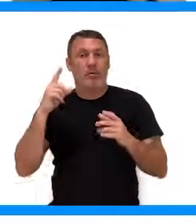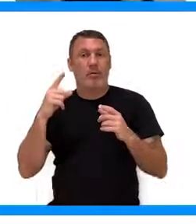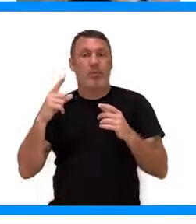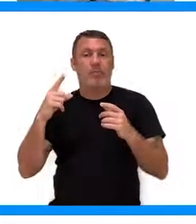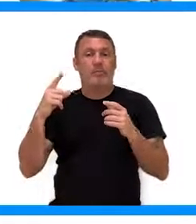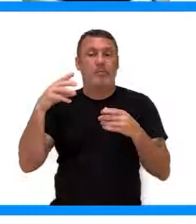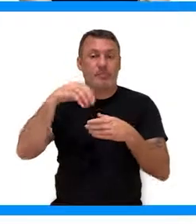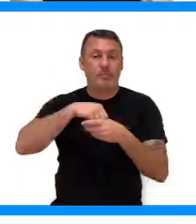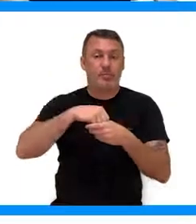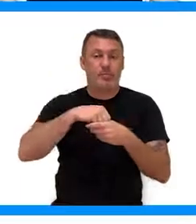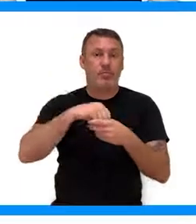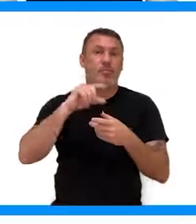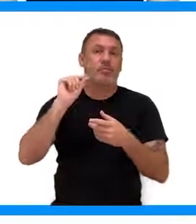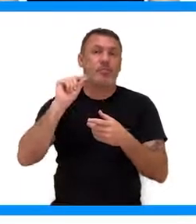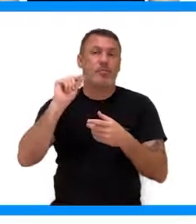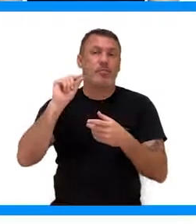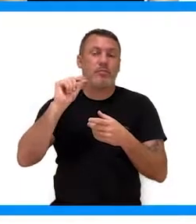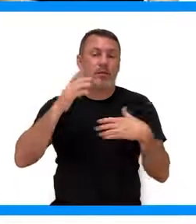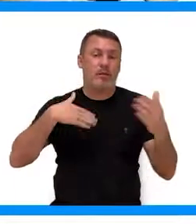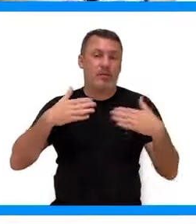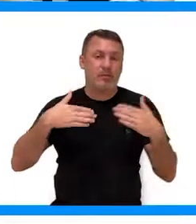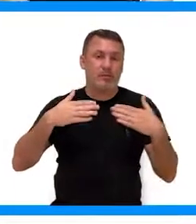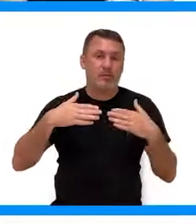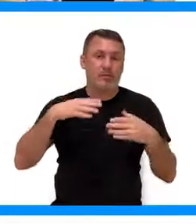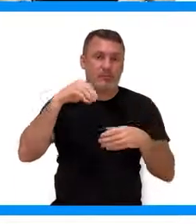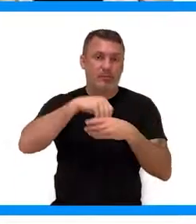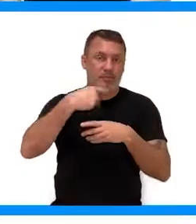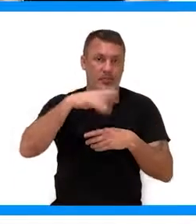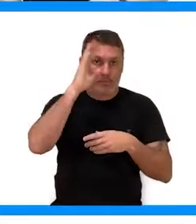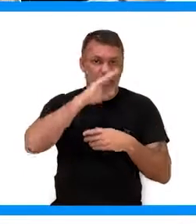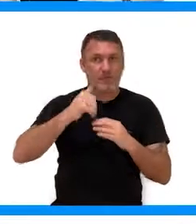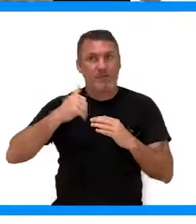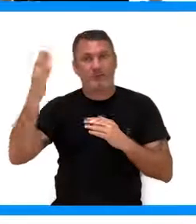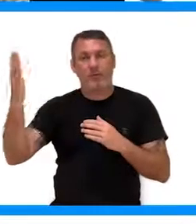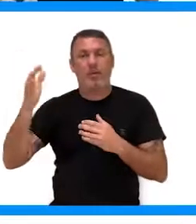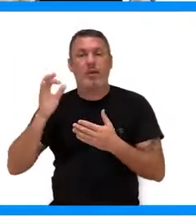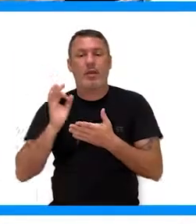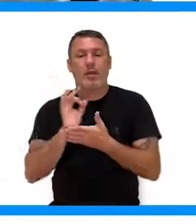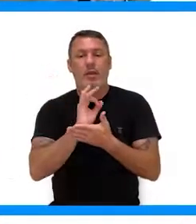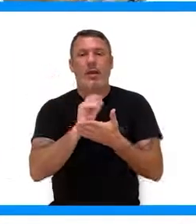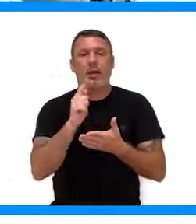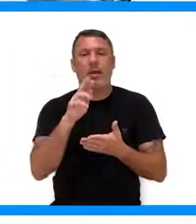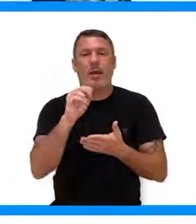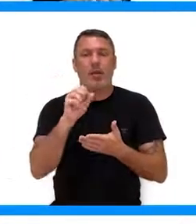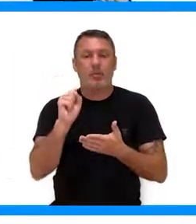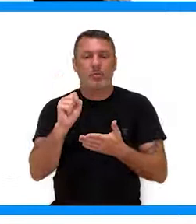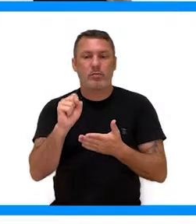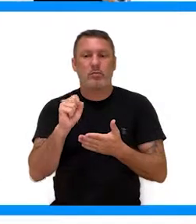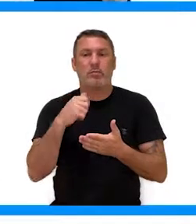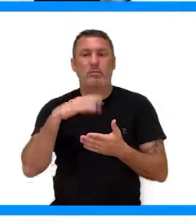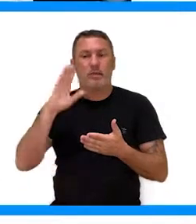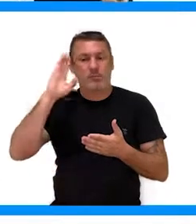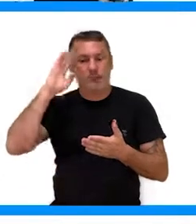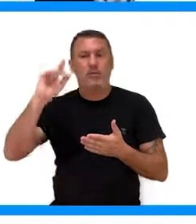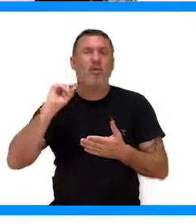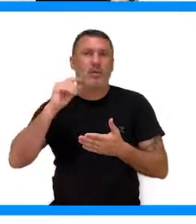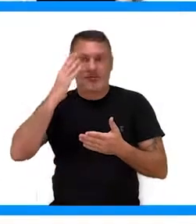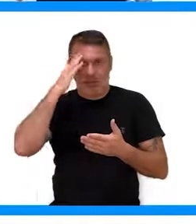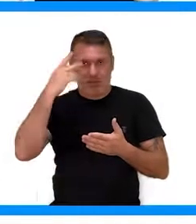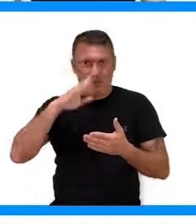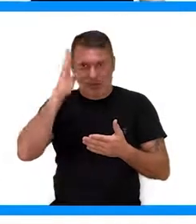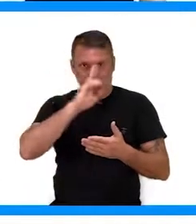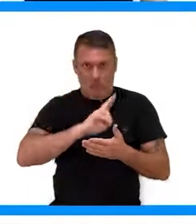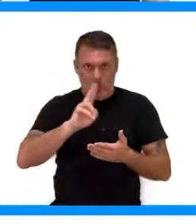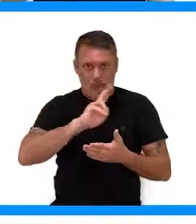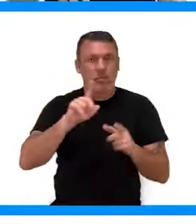Combinando o mercado interno e externo, o Estado atuou no sentido de incrementar a produção, principalmente de grãos, priorizando, claro, um produto com crescente